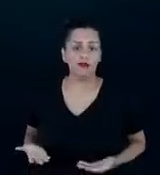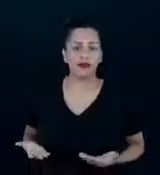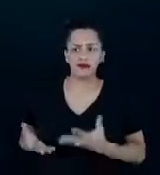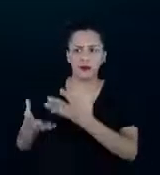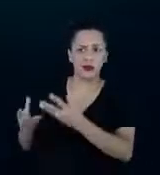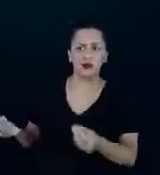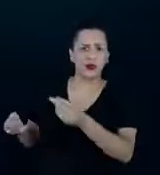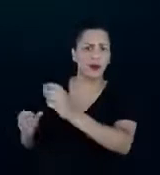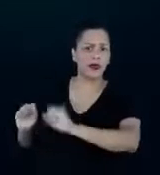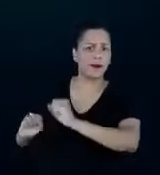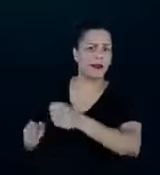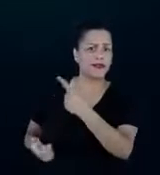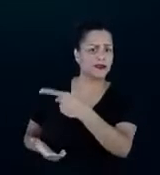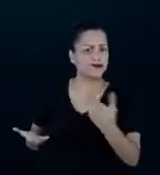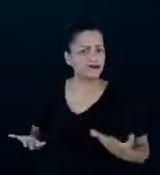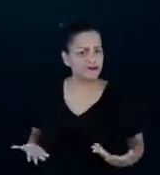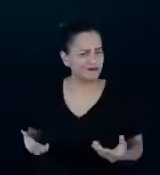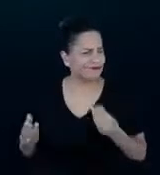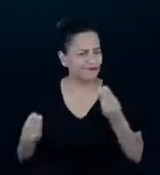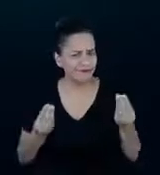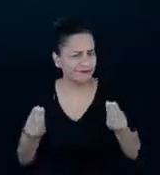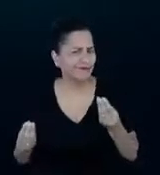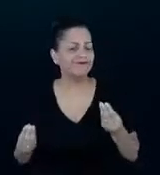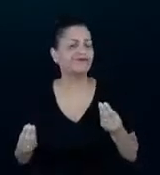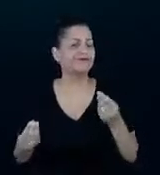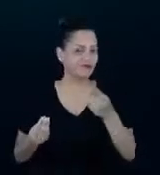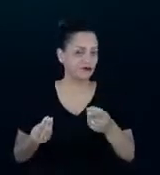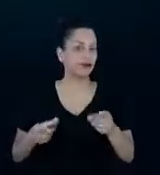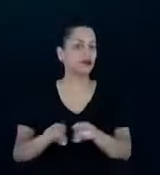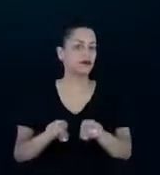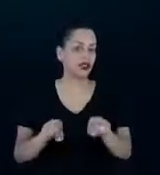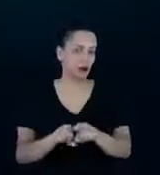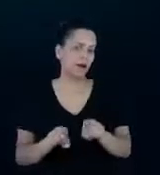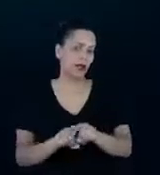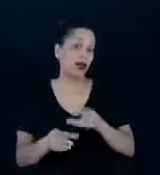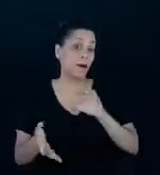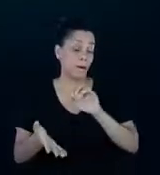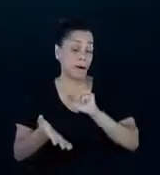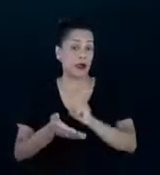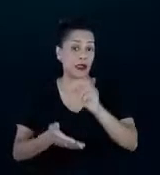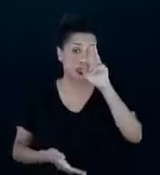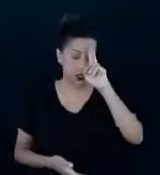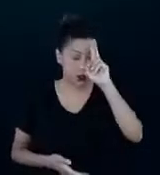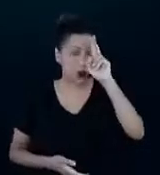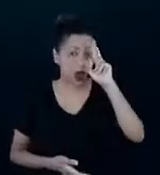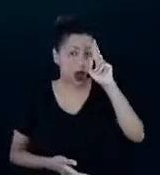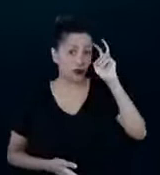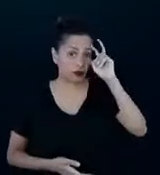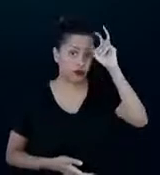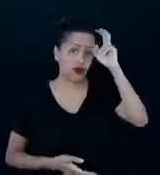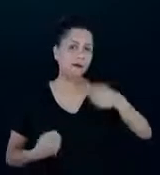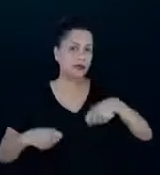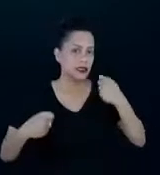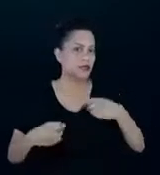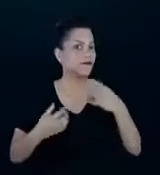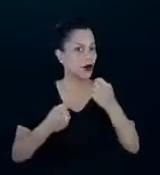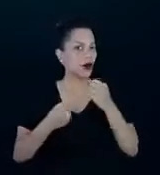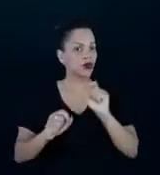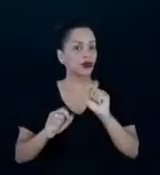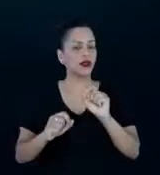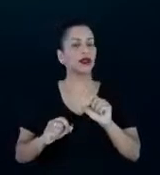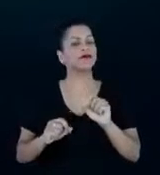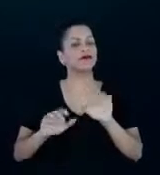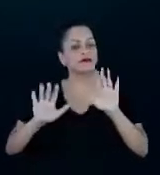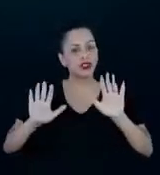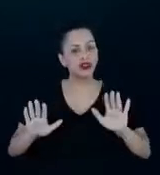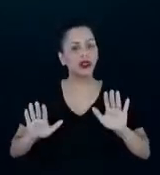perder a razão de ser dela? Ou seja, isso é a parte de propriedade intelectual, a gente recomenda muito fortemente que seja deixado para que